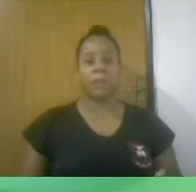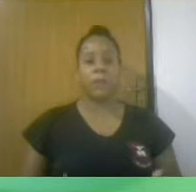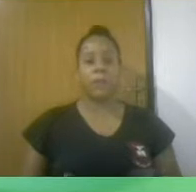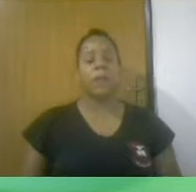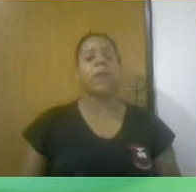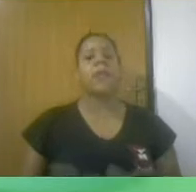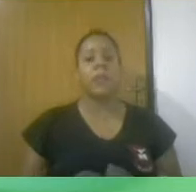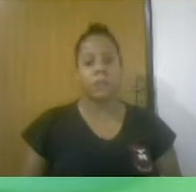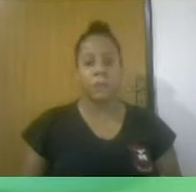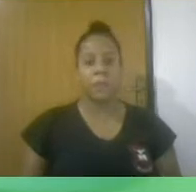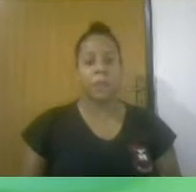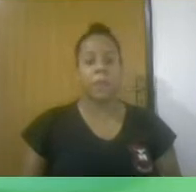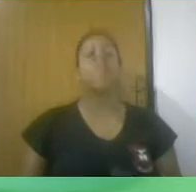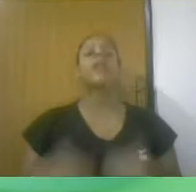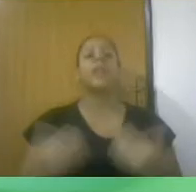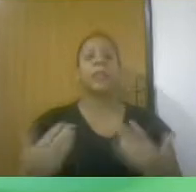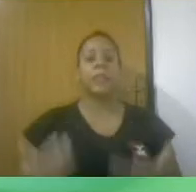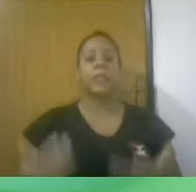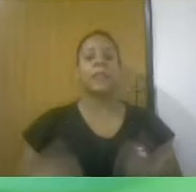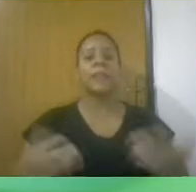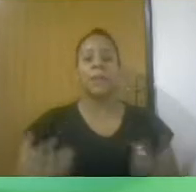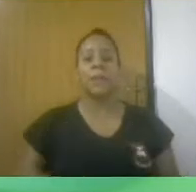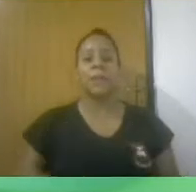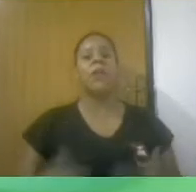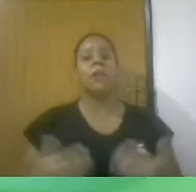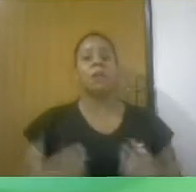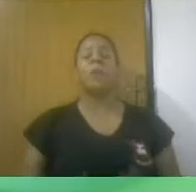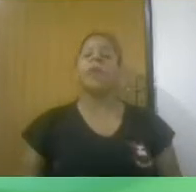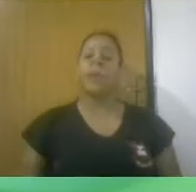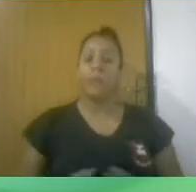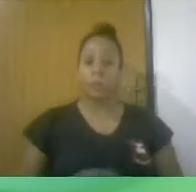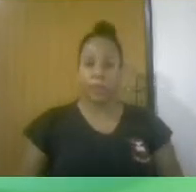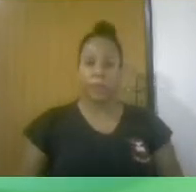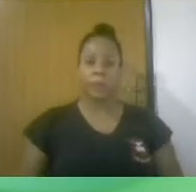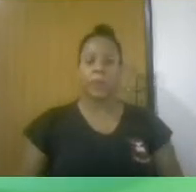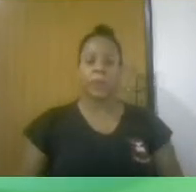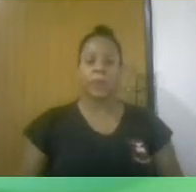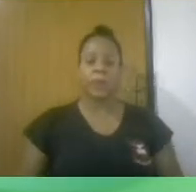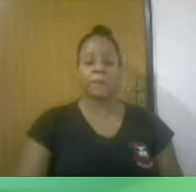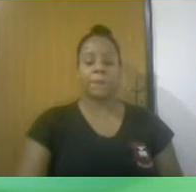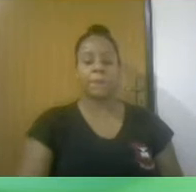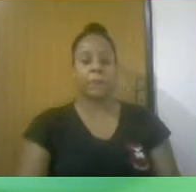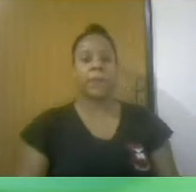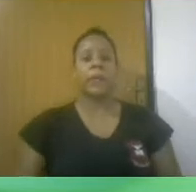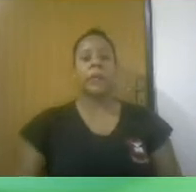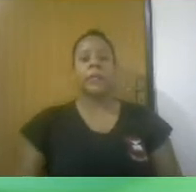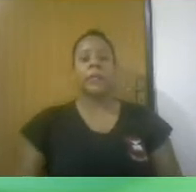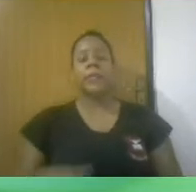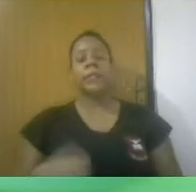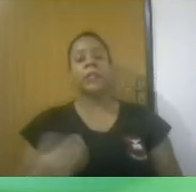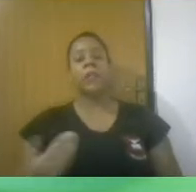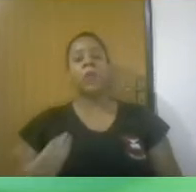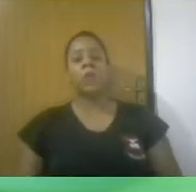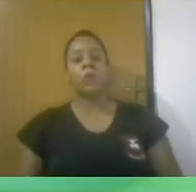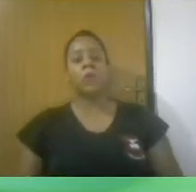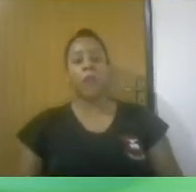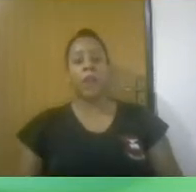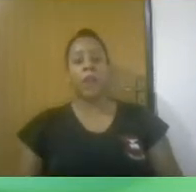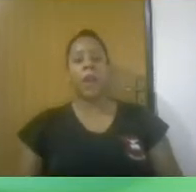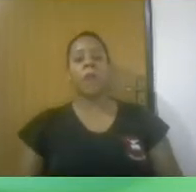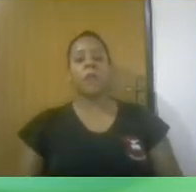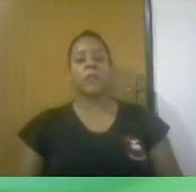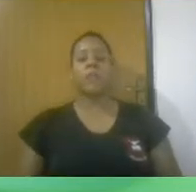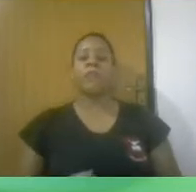capitania prosperar. Ele queria saber do quê? Ele queria saber do progresso da capitania. Então,